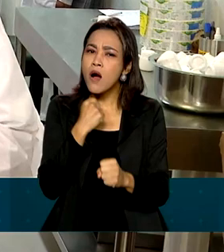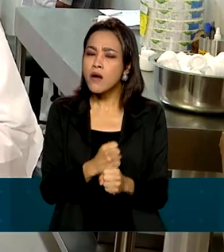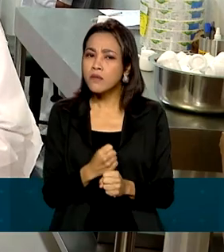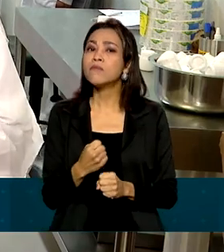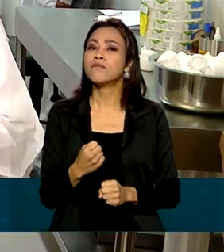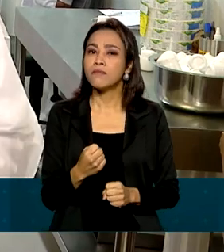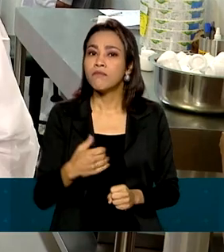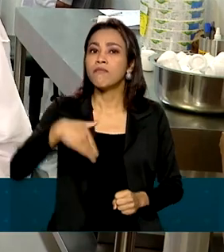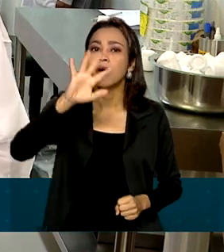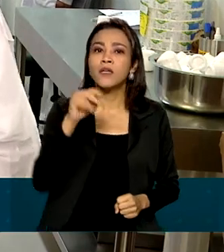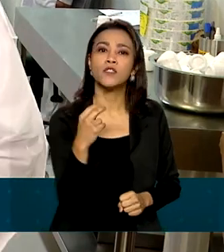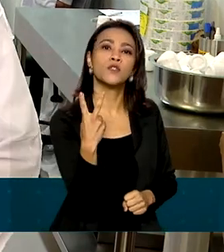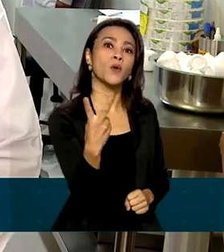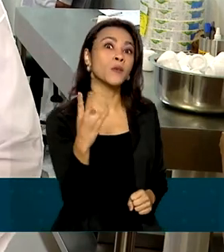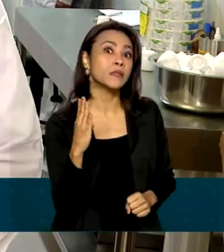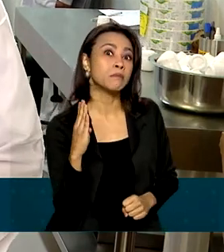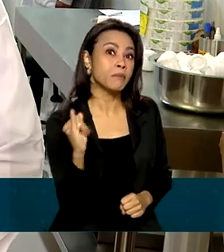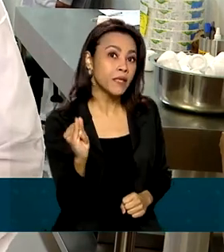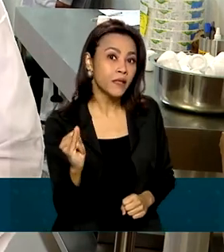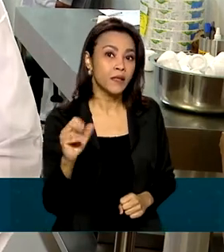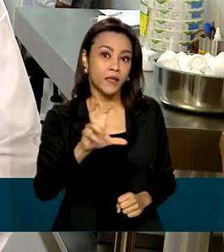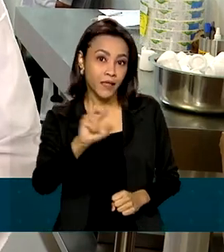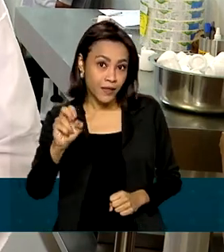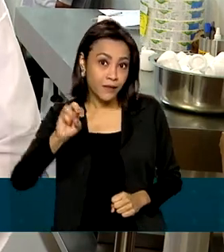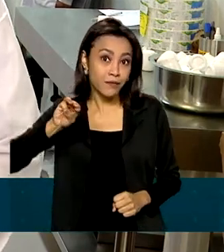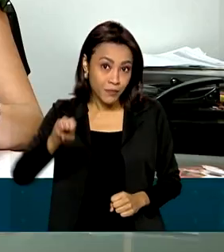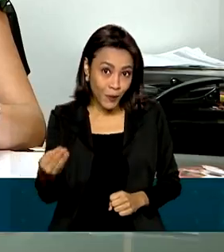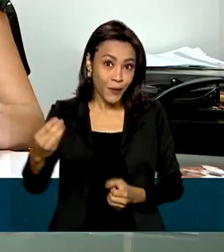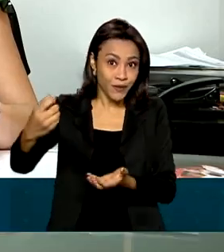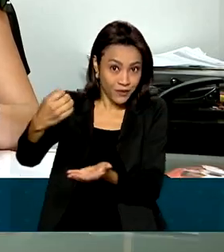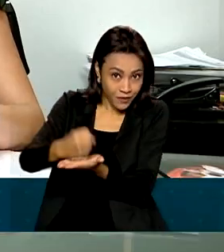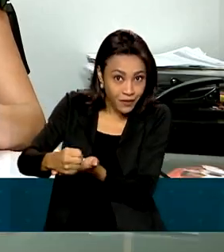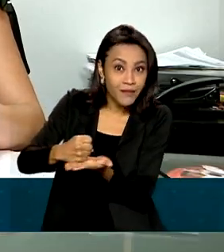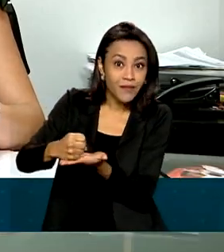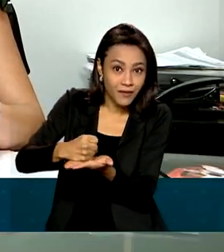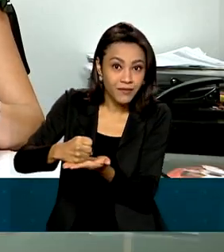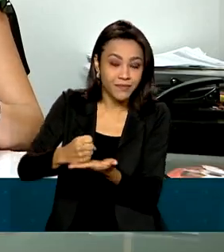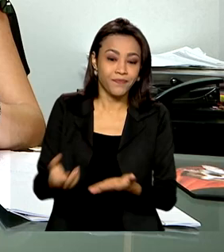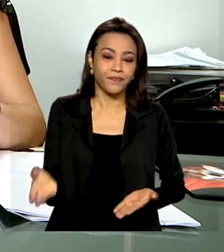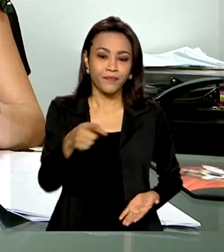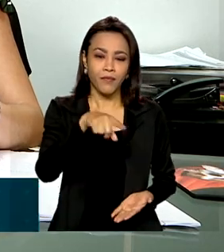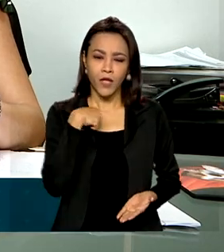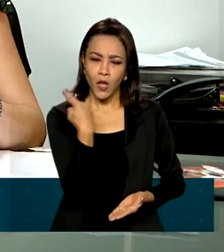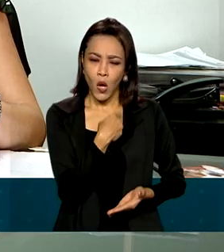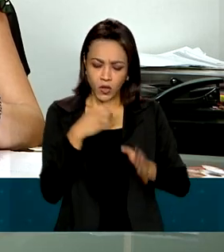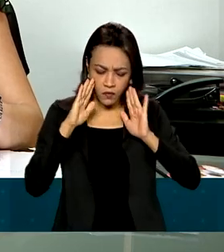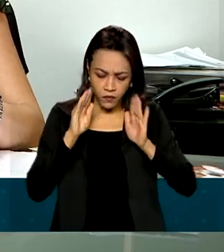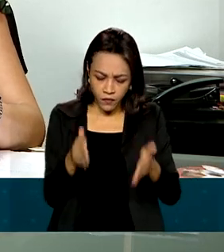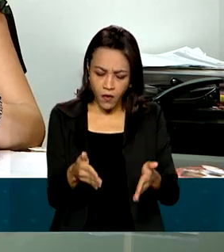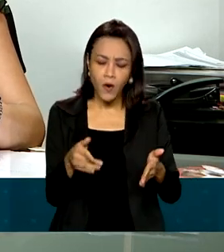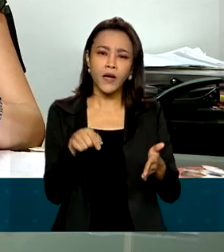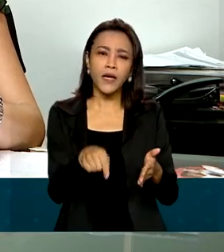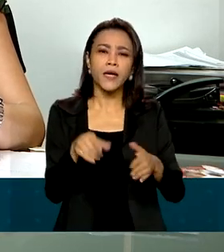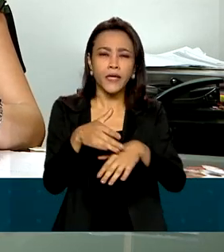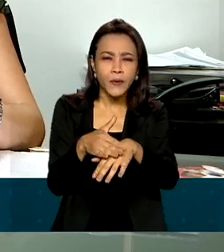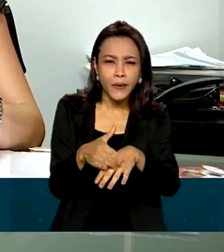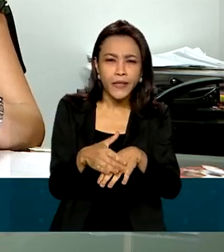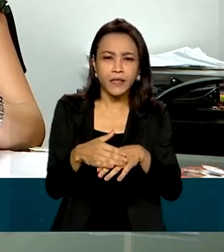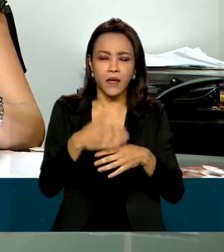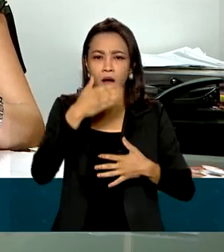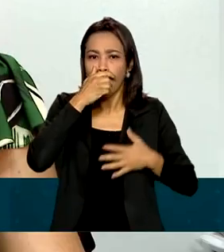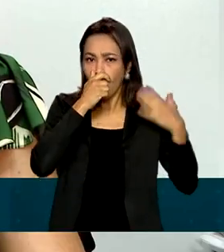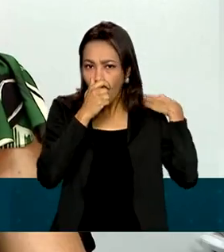de 2 bilhões e 500 milhões de comprimidos. A gente foca principalmente em doenças negligenciadas, né? Tem a